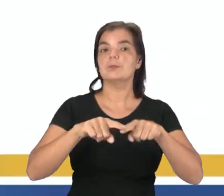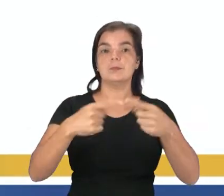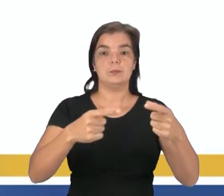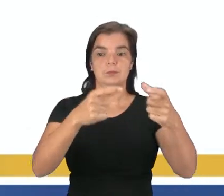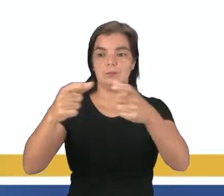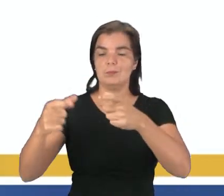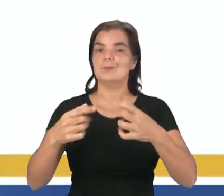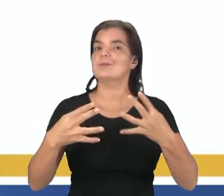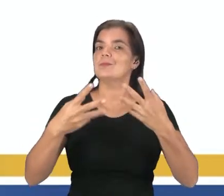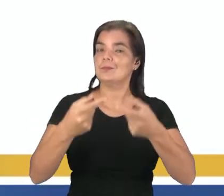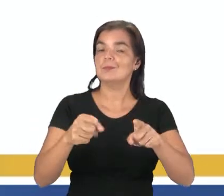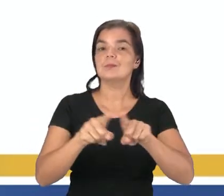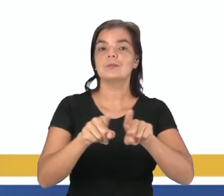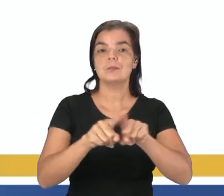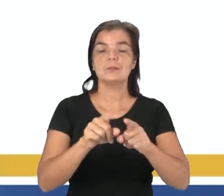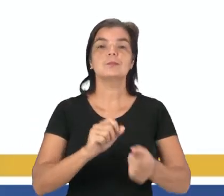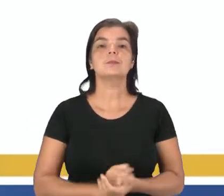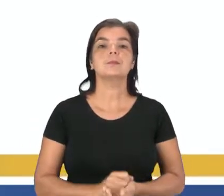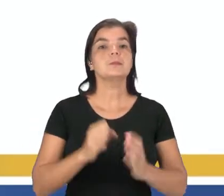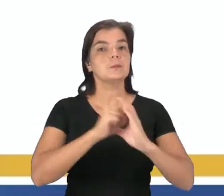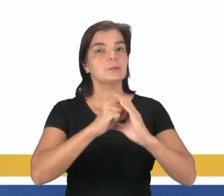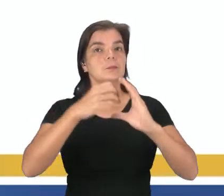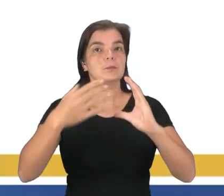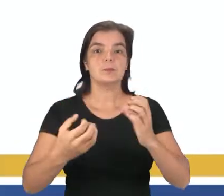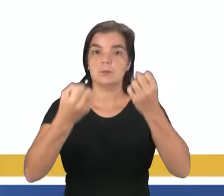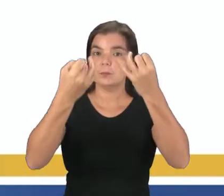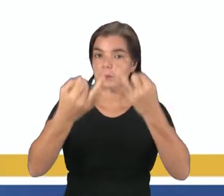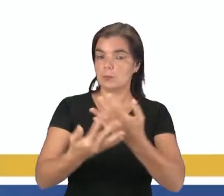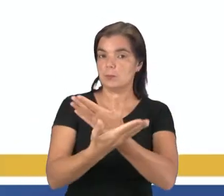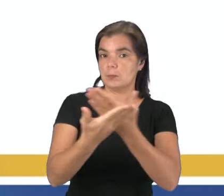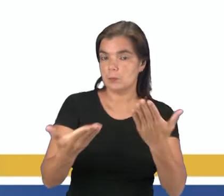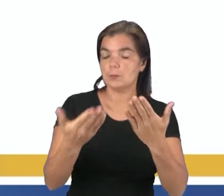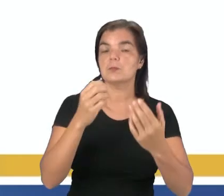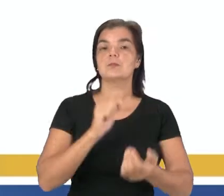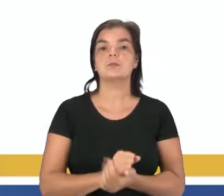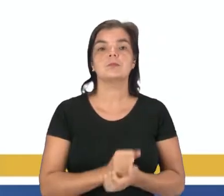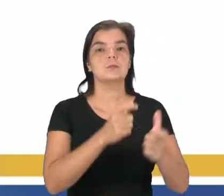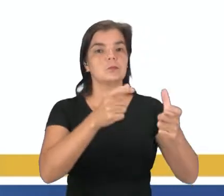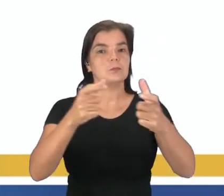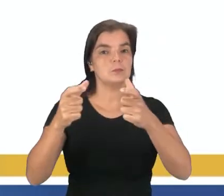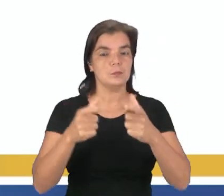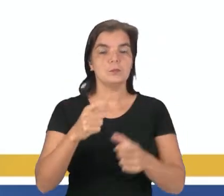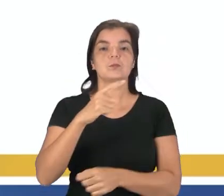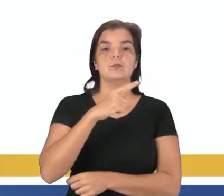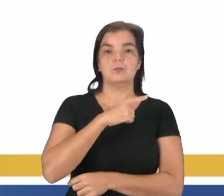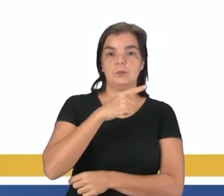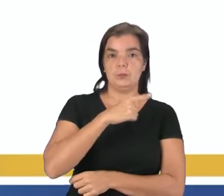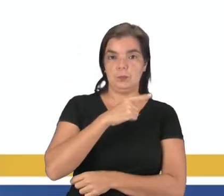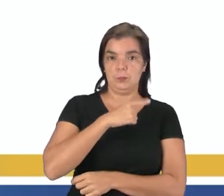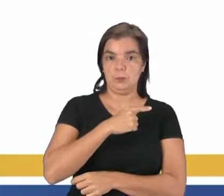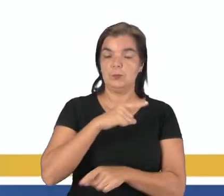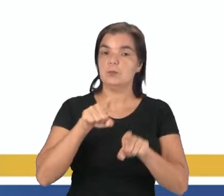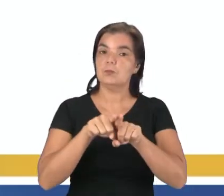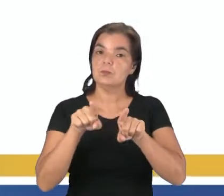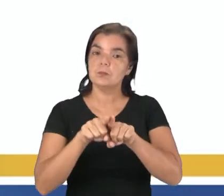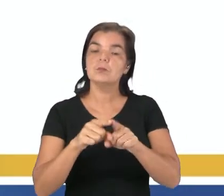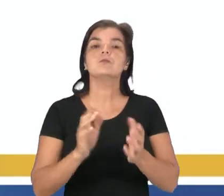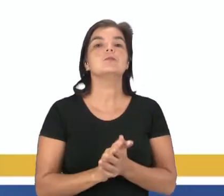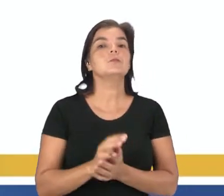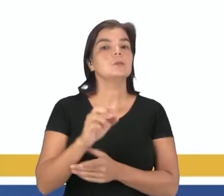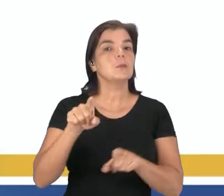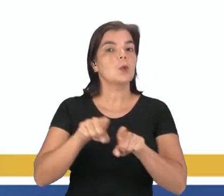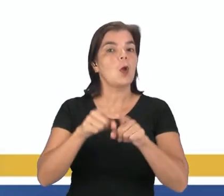tudo. E aí, além dessas características aí que eu falei, né, de ocupar um lugar no espaço, de ter uma determinada extensão, de ter